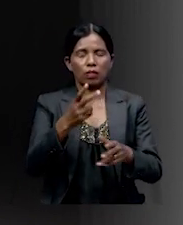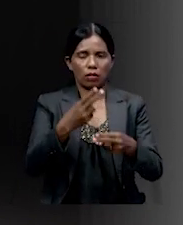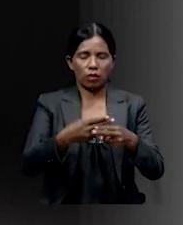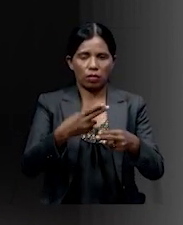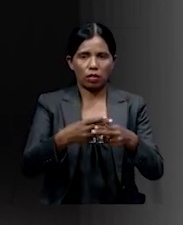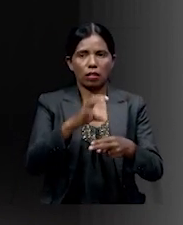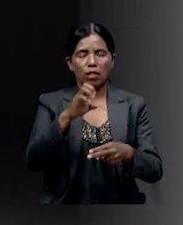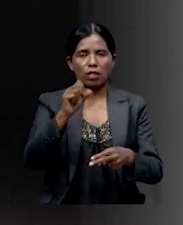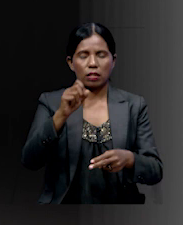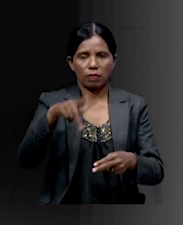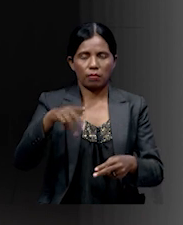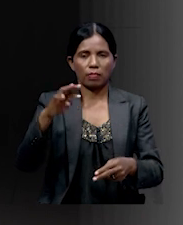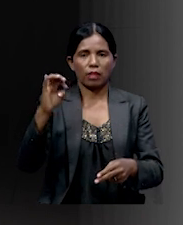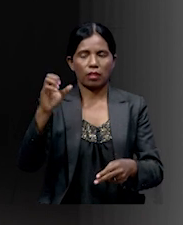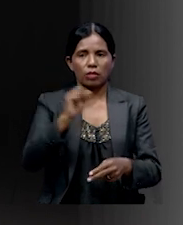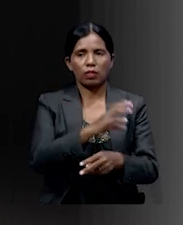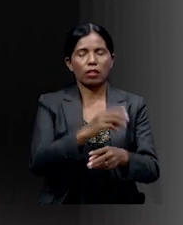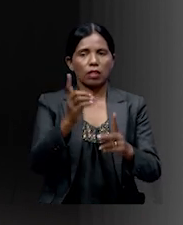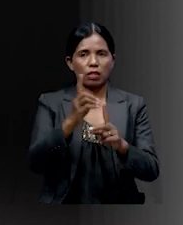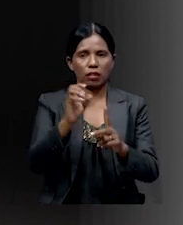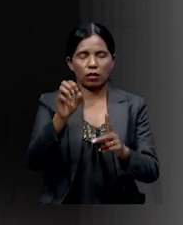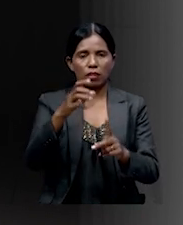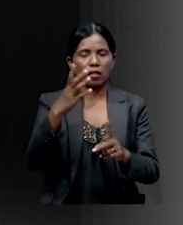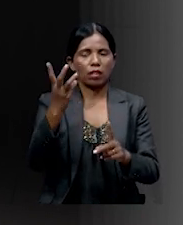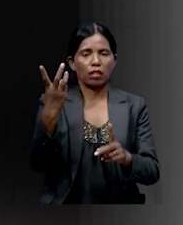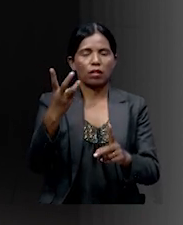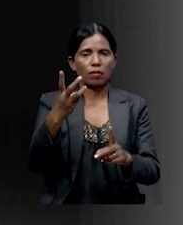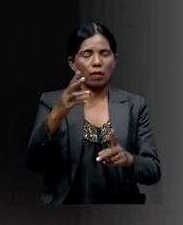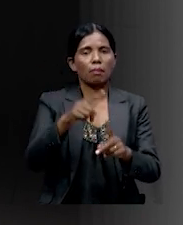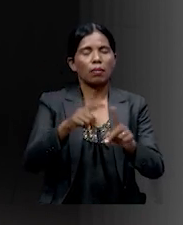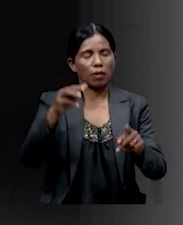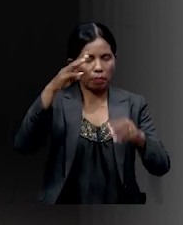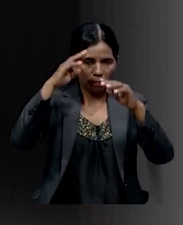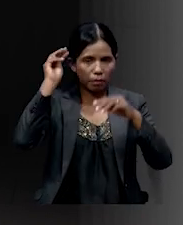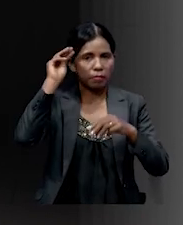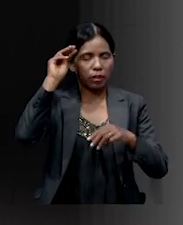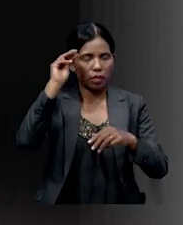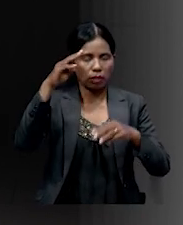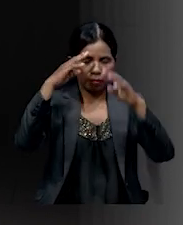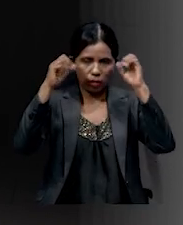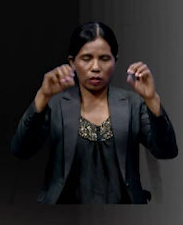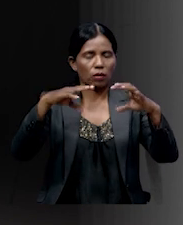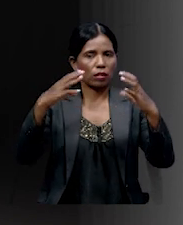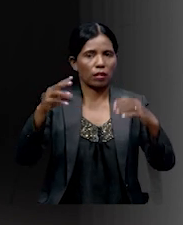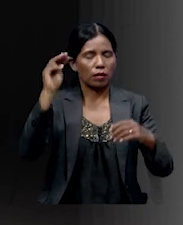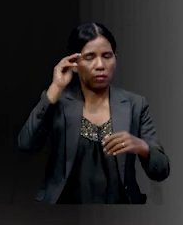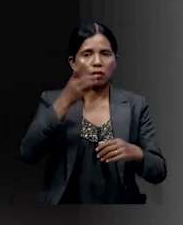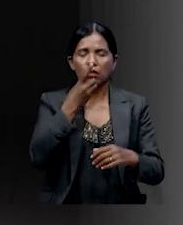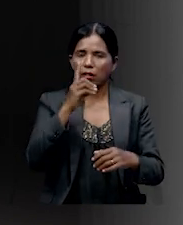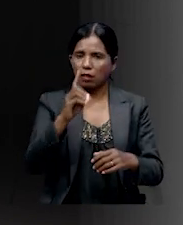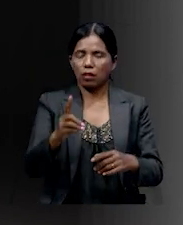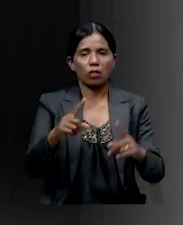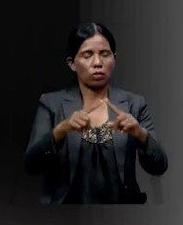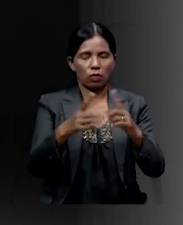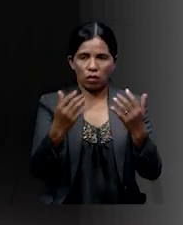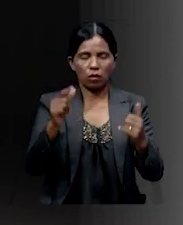Expresso e a Loron San Lucinen Ful em Setembro, mais bem ministro, presidente e conselho ministro Fidelis Leite Magalhães declara, to